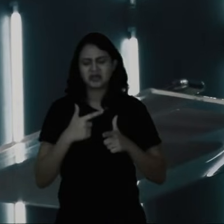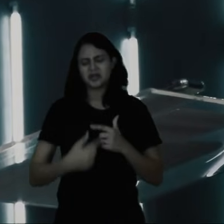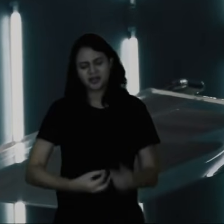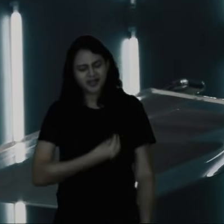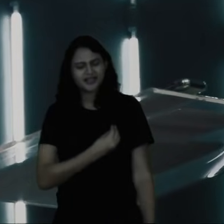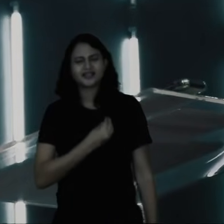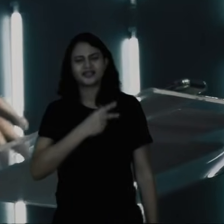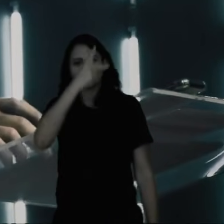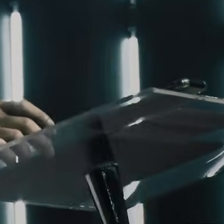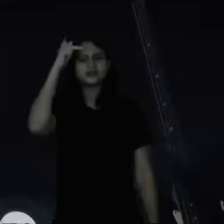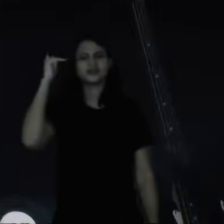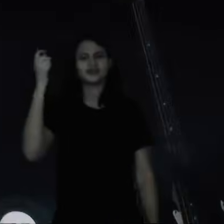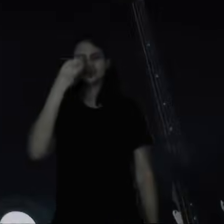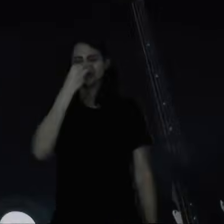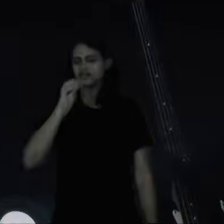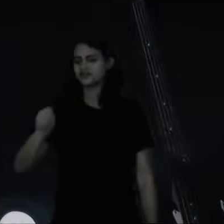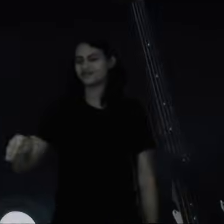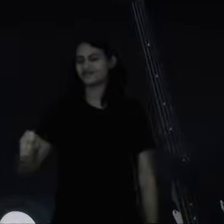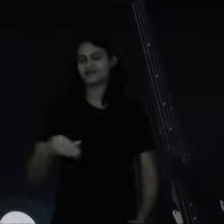pela rejeição.